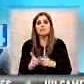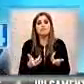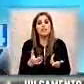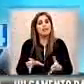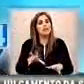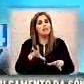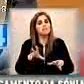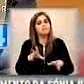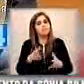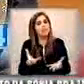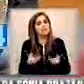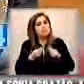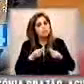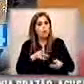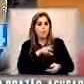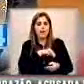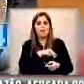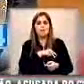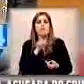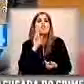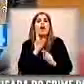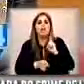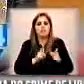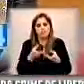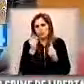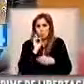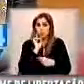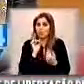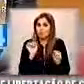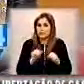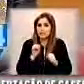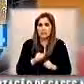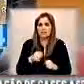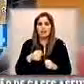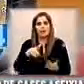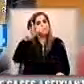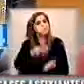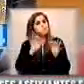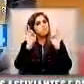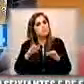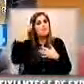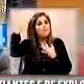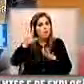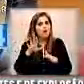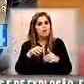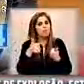nesta altura? Muito importante. Foi mesmo muito, muito valioso termos este reconhecimento externo. Foi uma forma